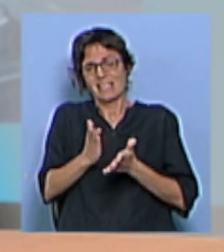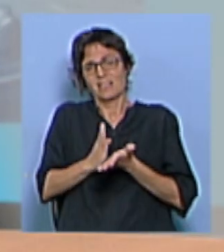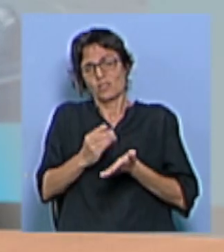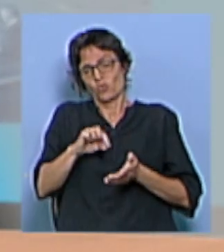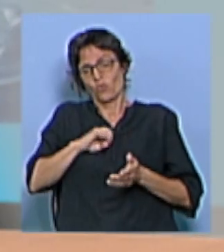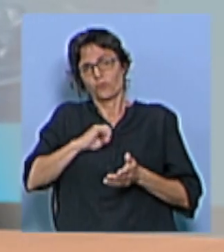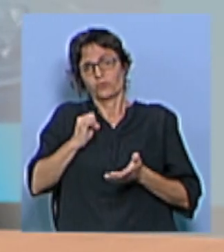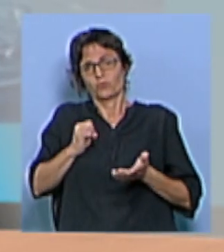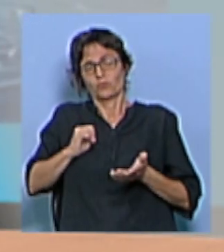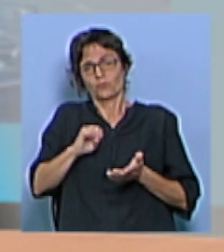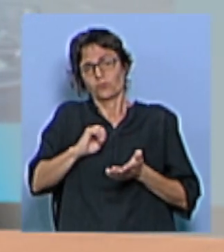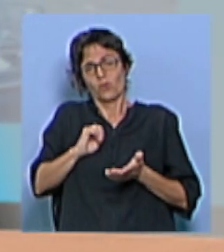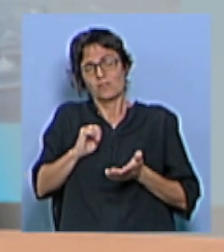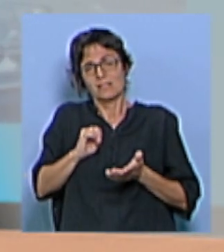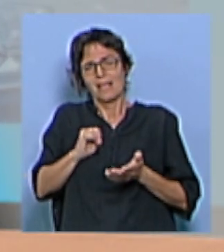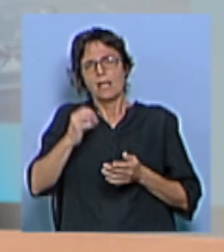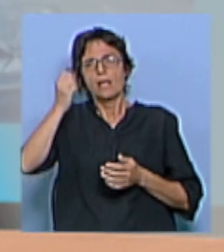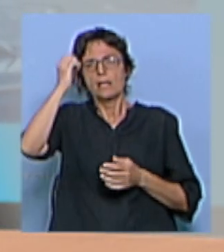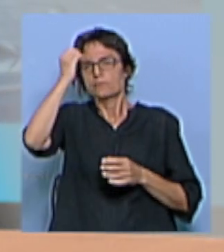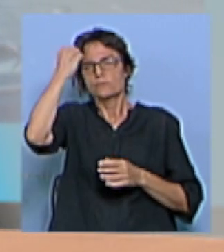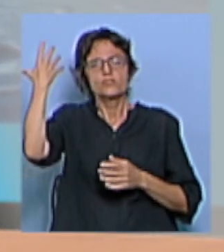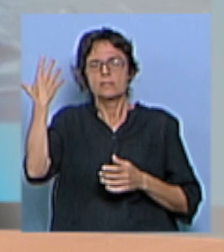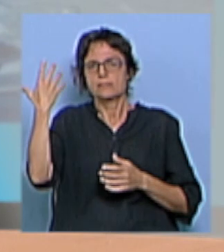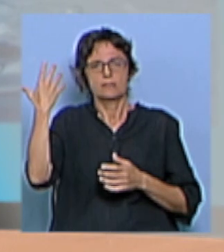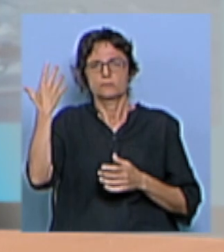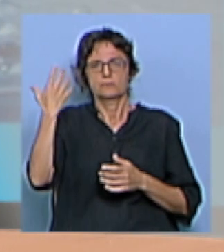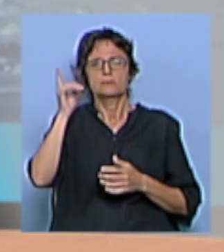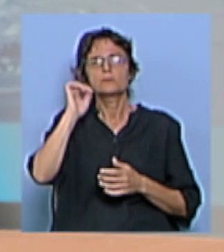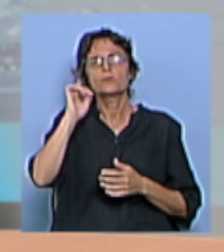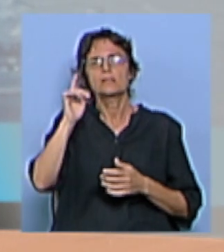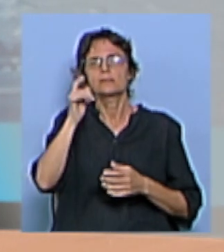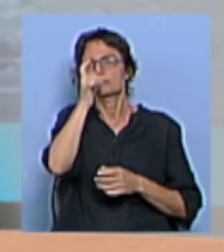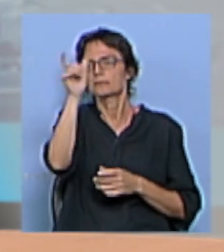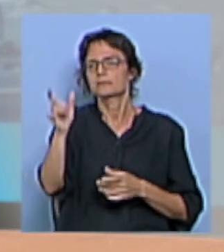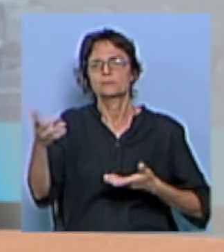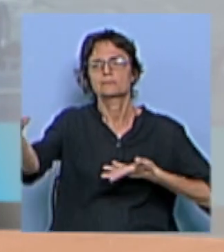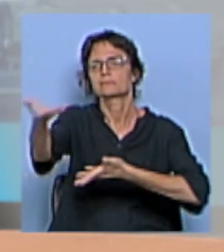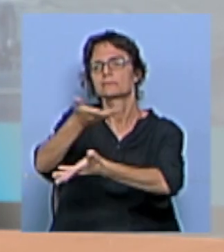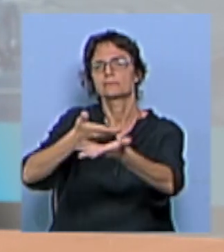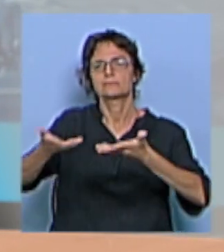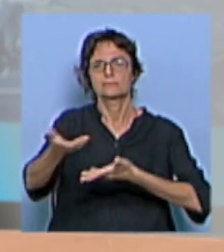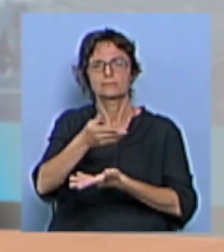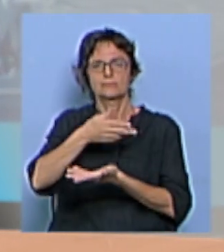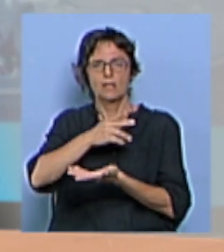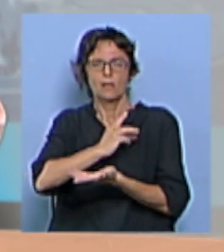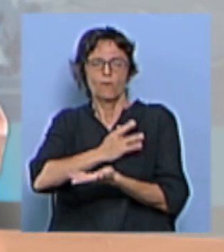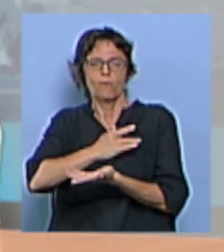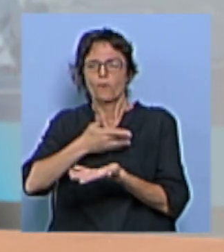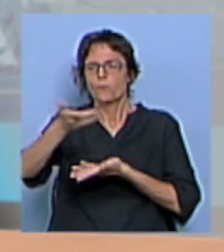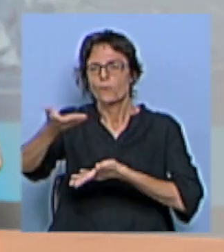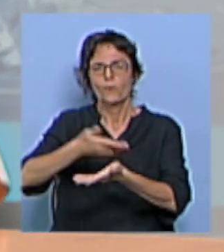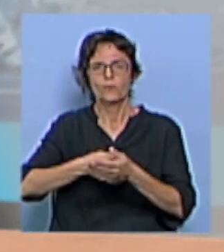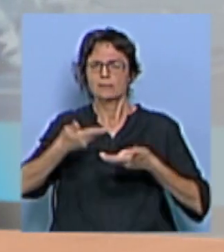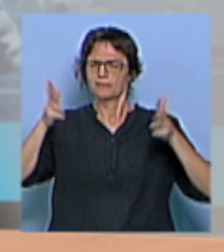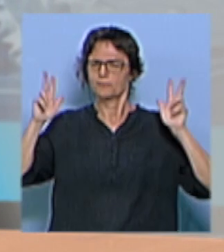vezes aquilo que é fundamental, como, por exemplo, o significado das relações humanas, o afeto, o amor, a liberdade, a